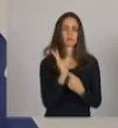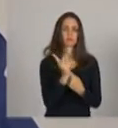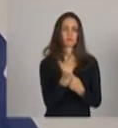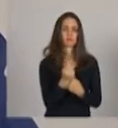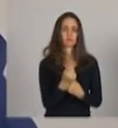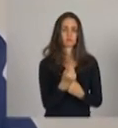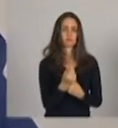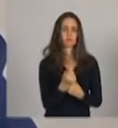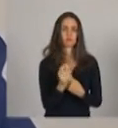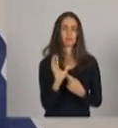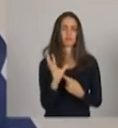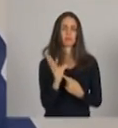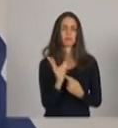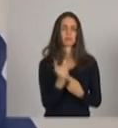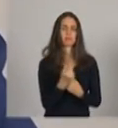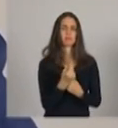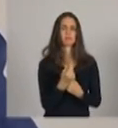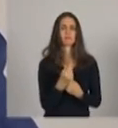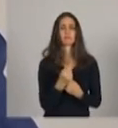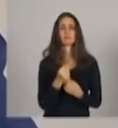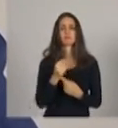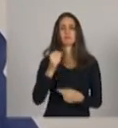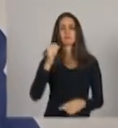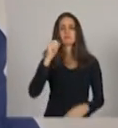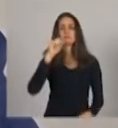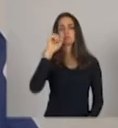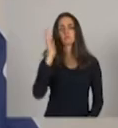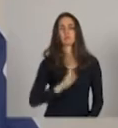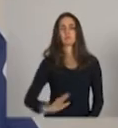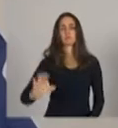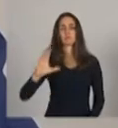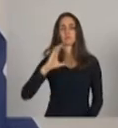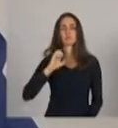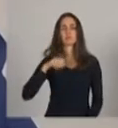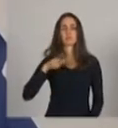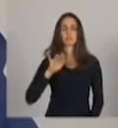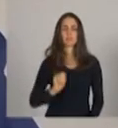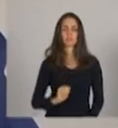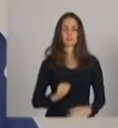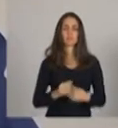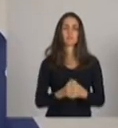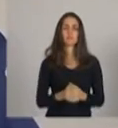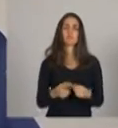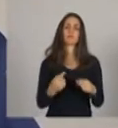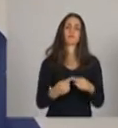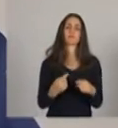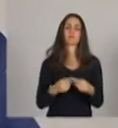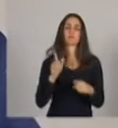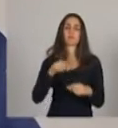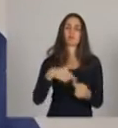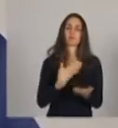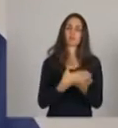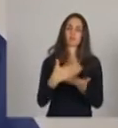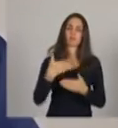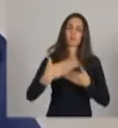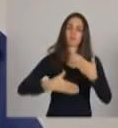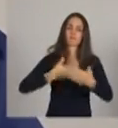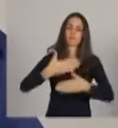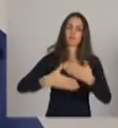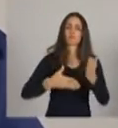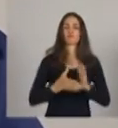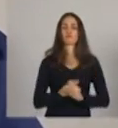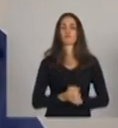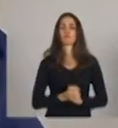dança afro-brasileira cênica torna-se a ponta de lança dos avanços do